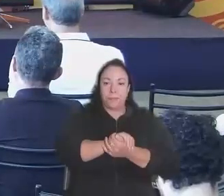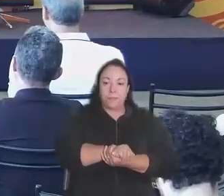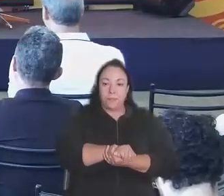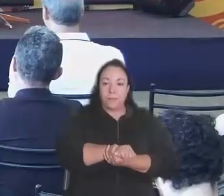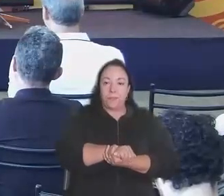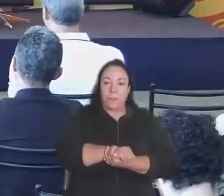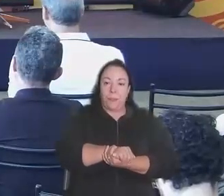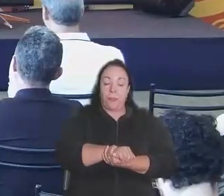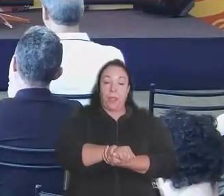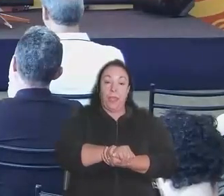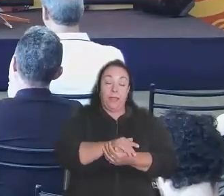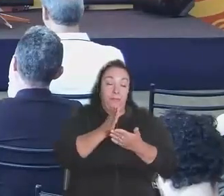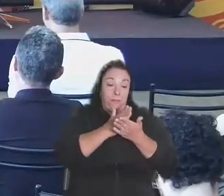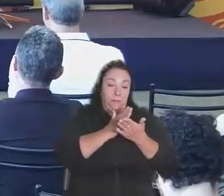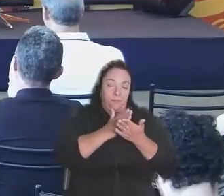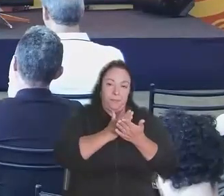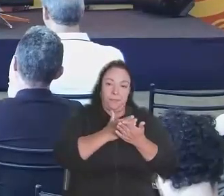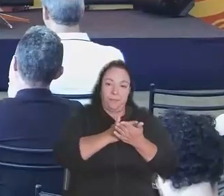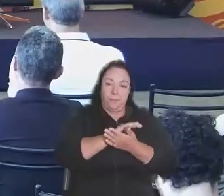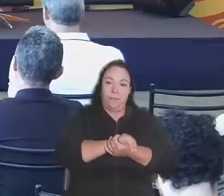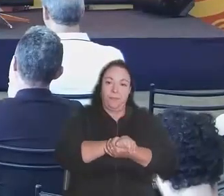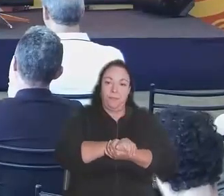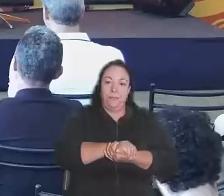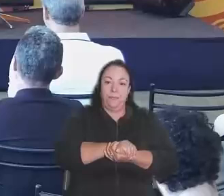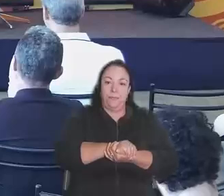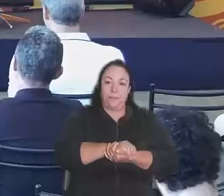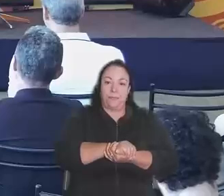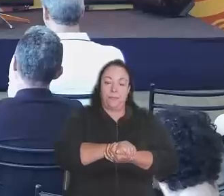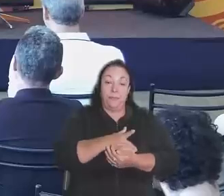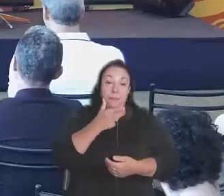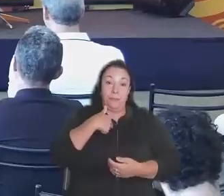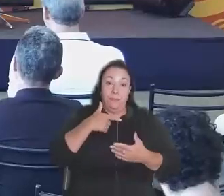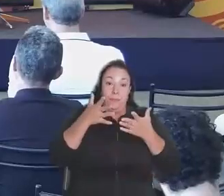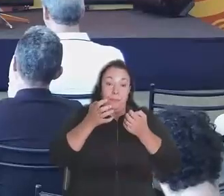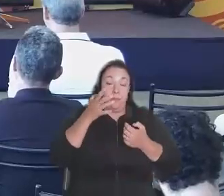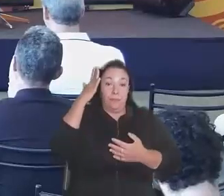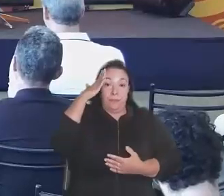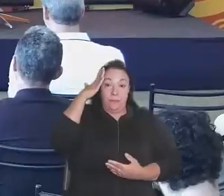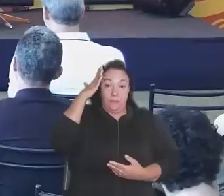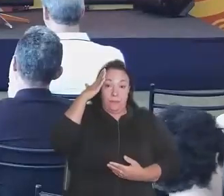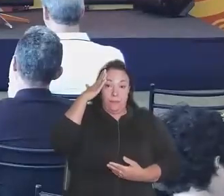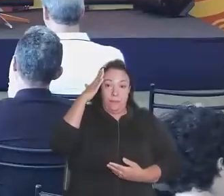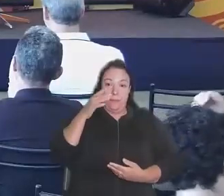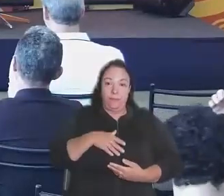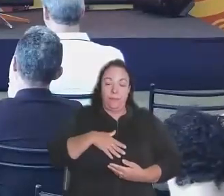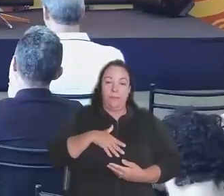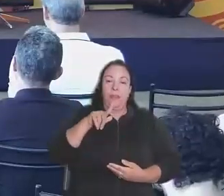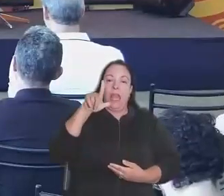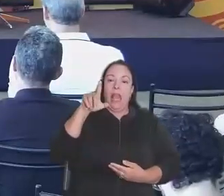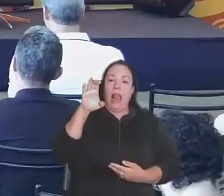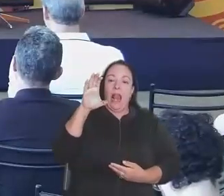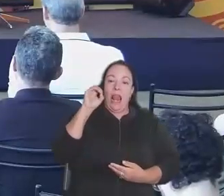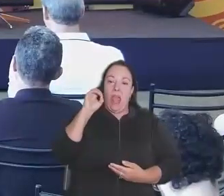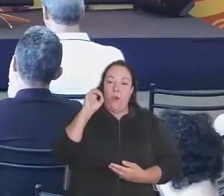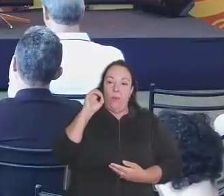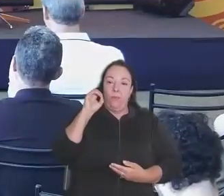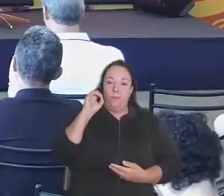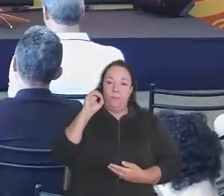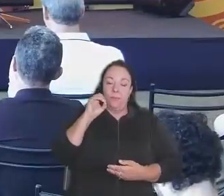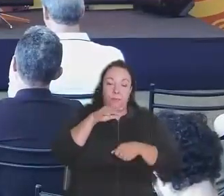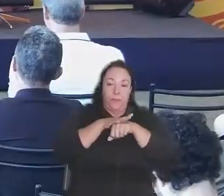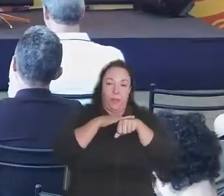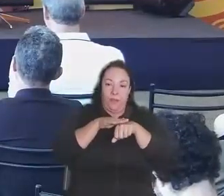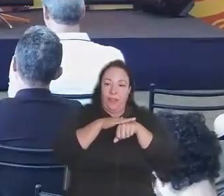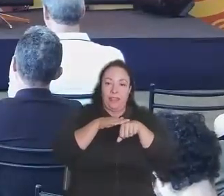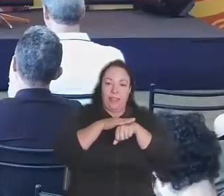esses encantos que o livro trouxe, sabe? E eu queria saber, já que o Léo que ilustrou, e vocês nem